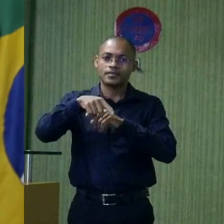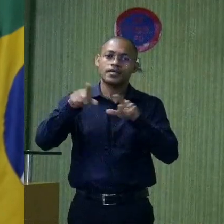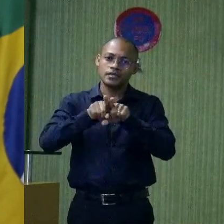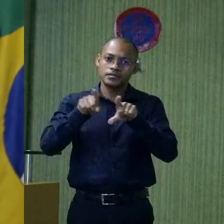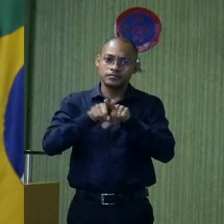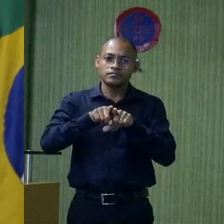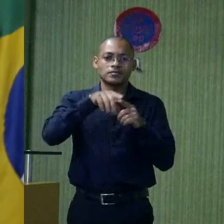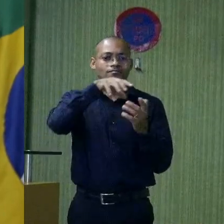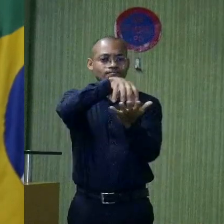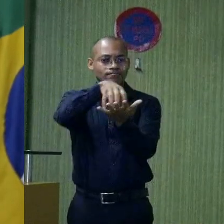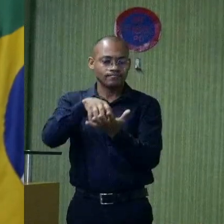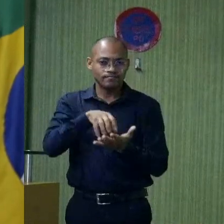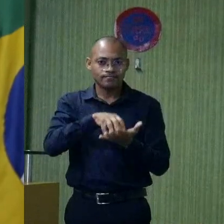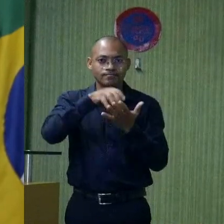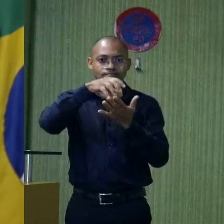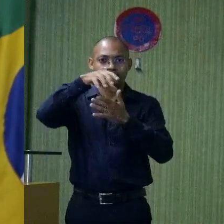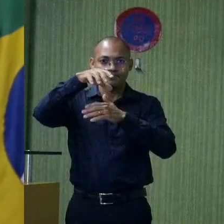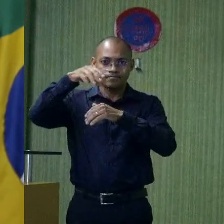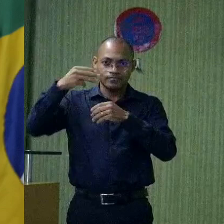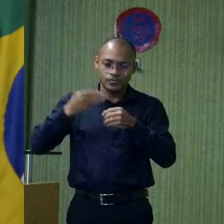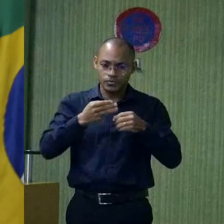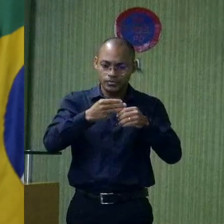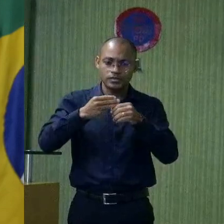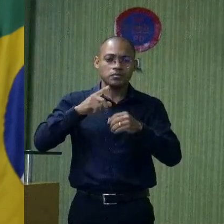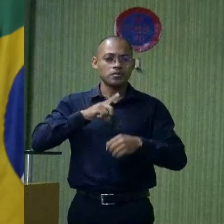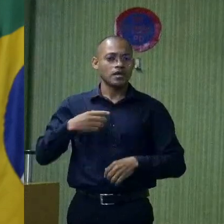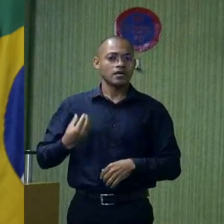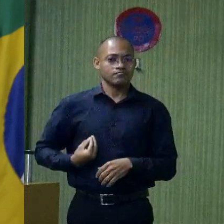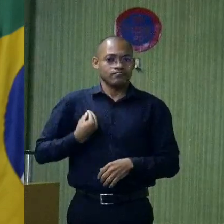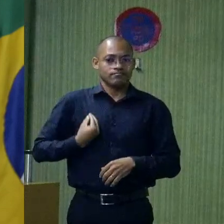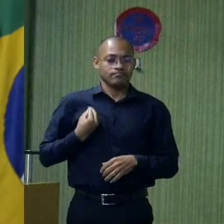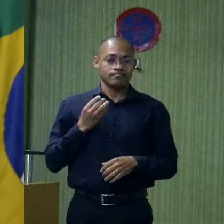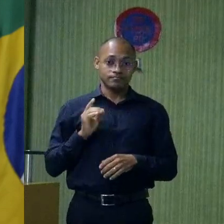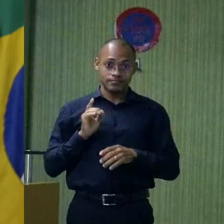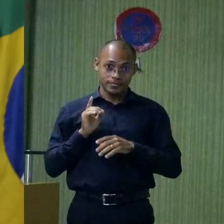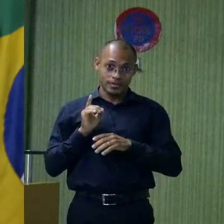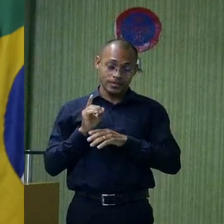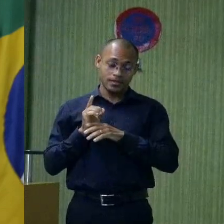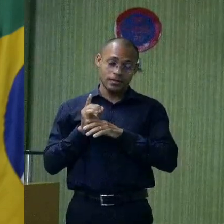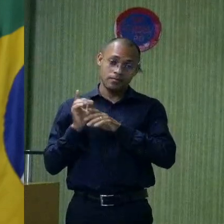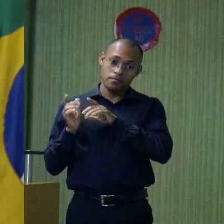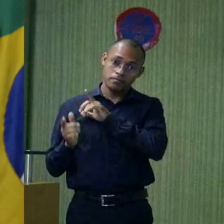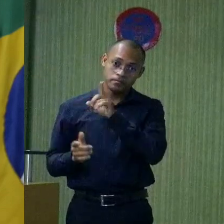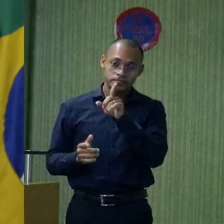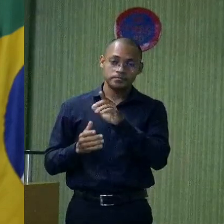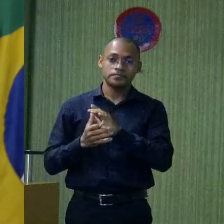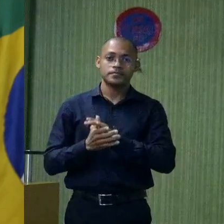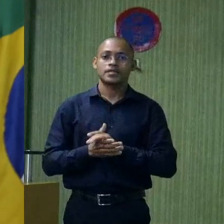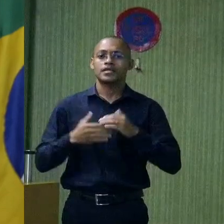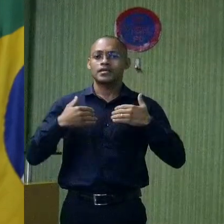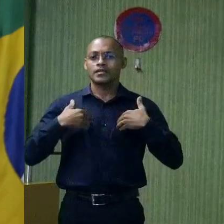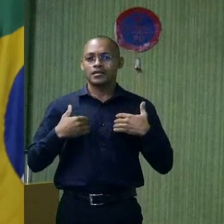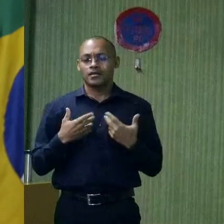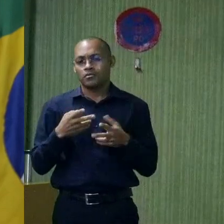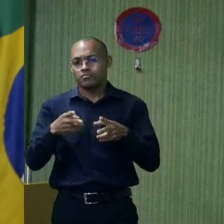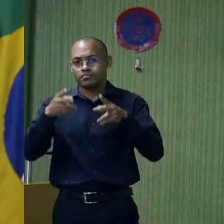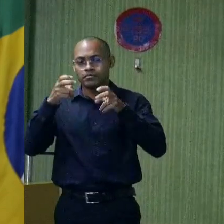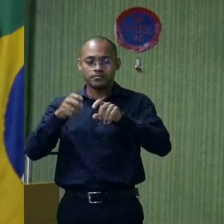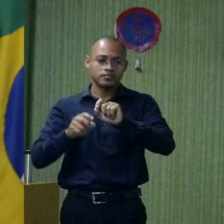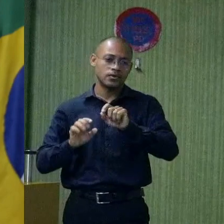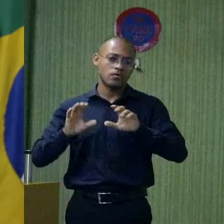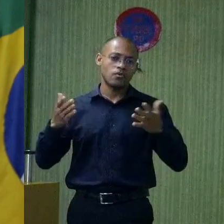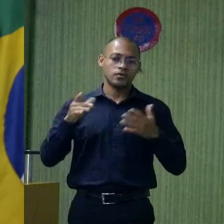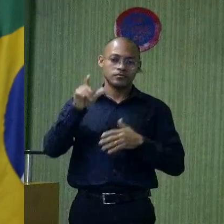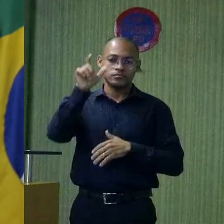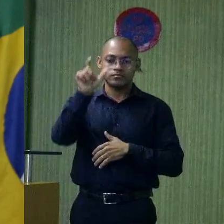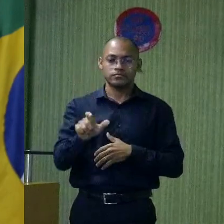cada município a nossa presença lá vejam eu fico refletindo percebam que o o quando o o professor